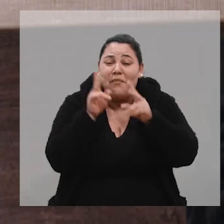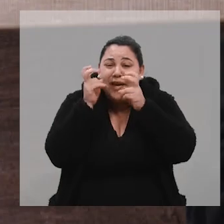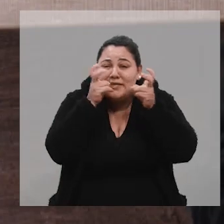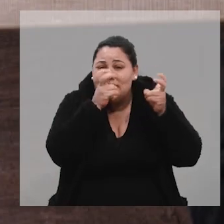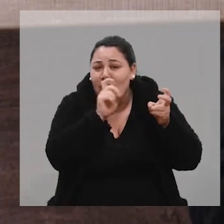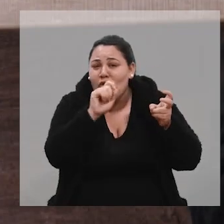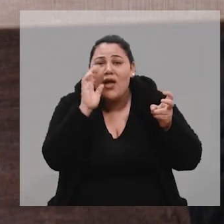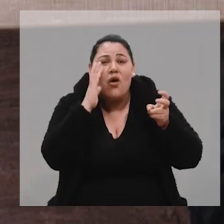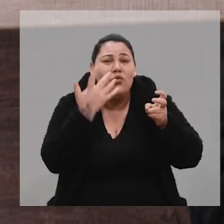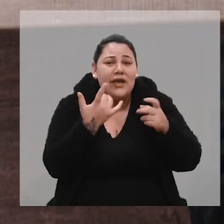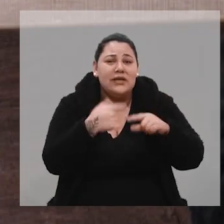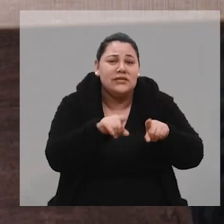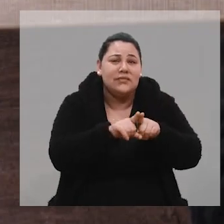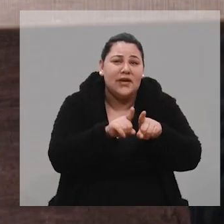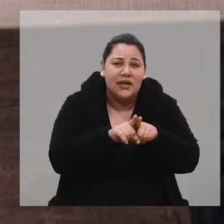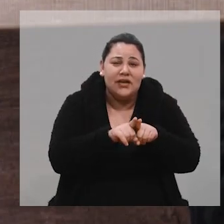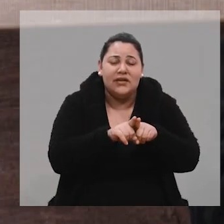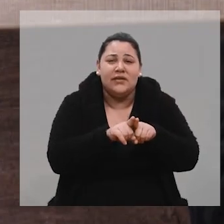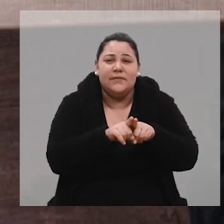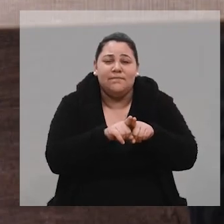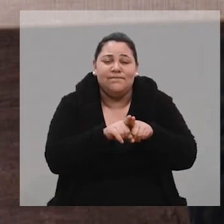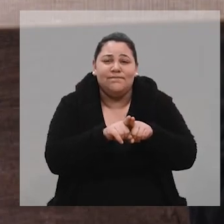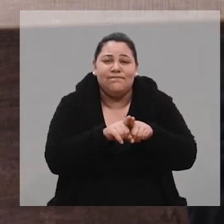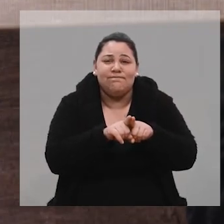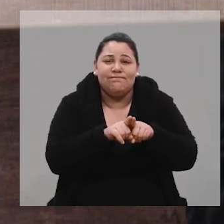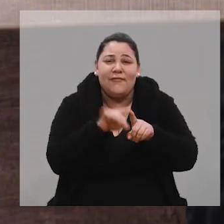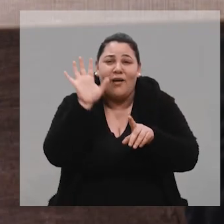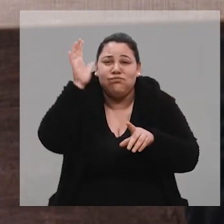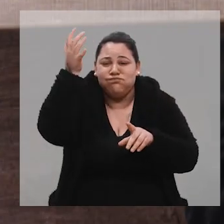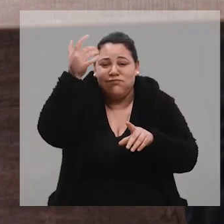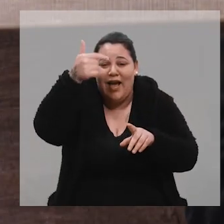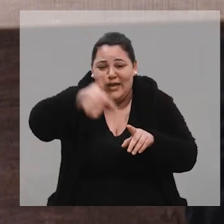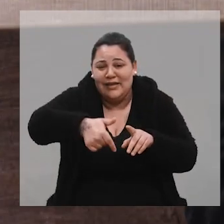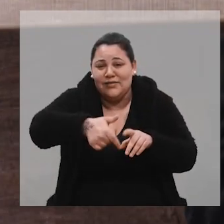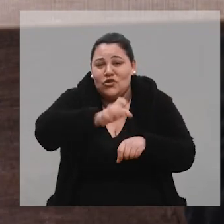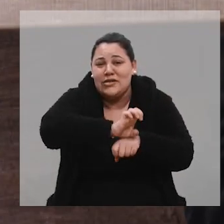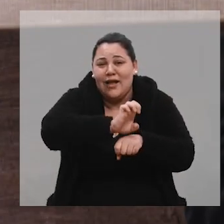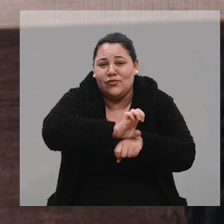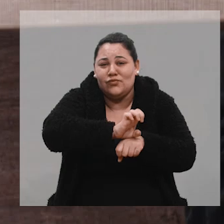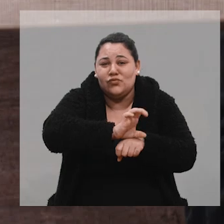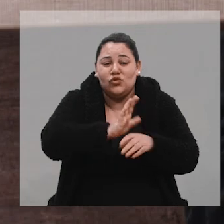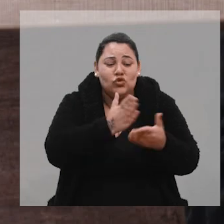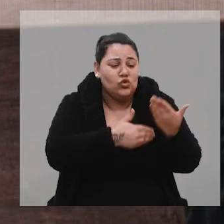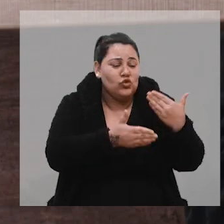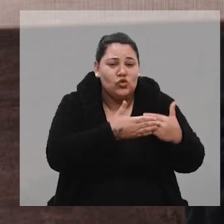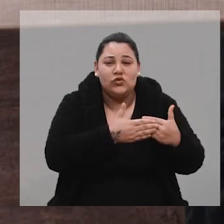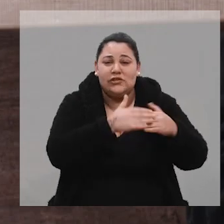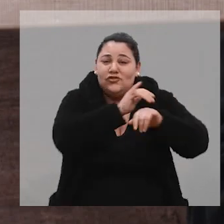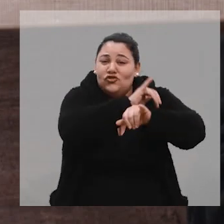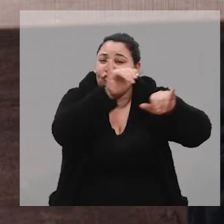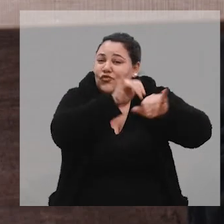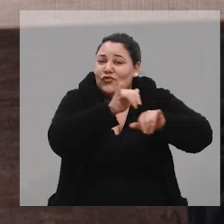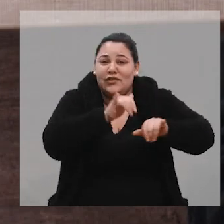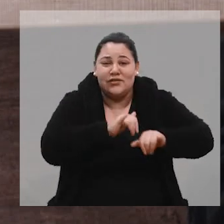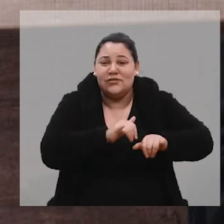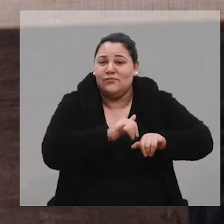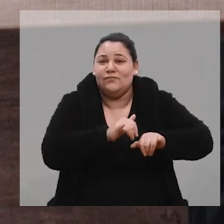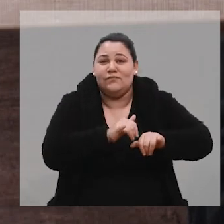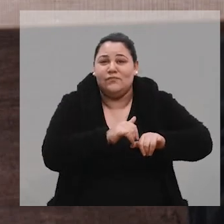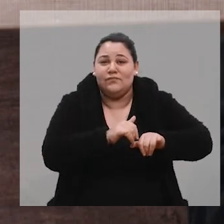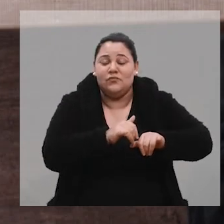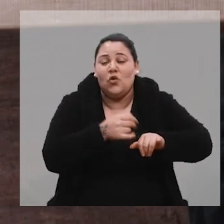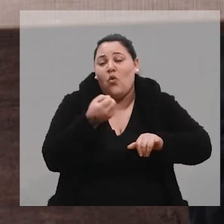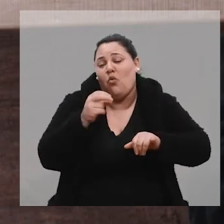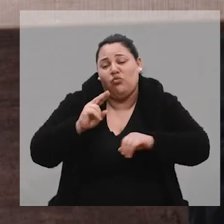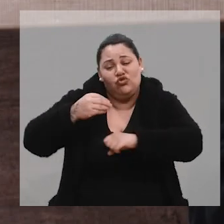de percepção do que aconteceu na situação climática no estado, que todos os anúncios que estão sendo